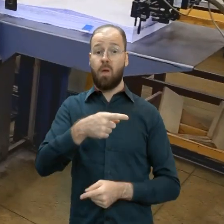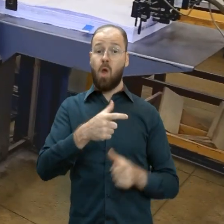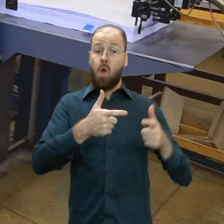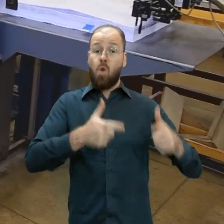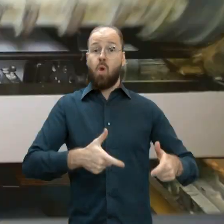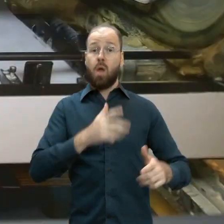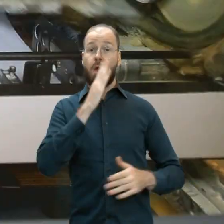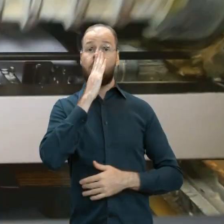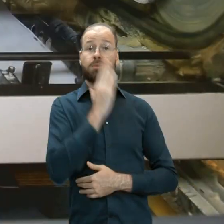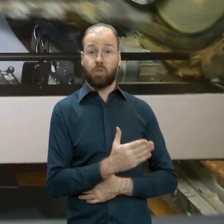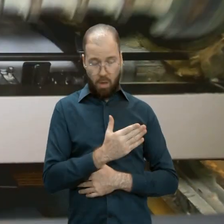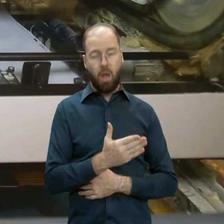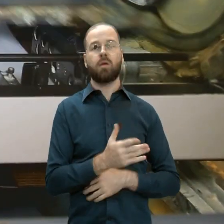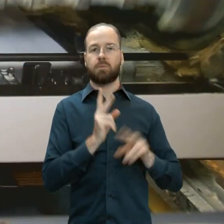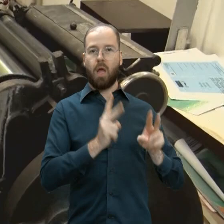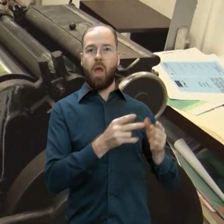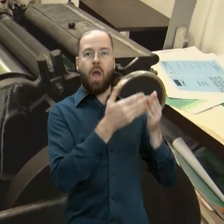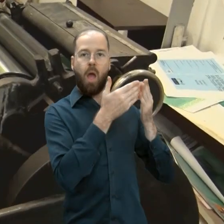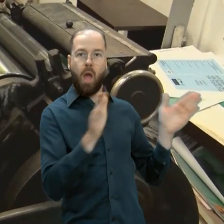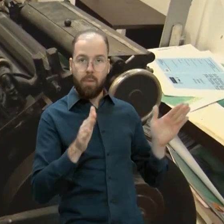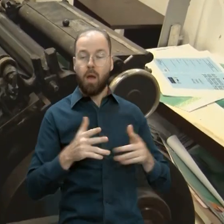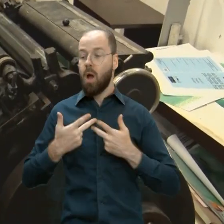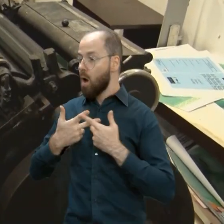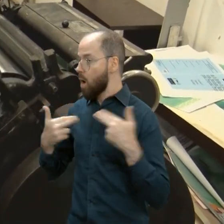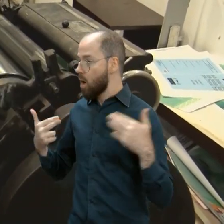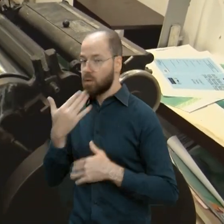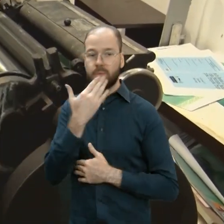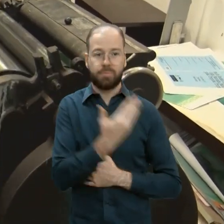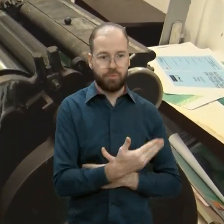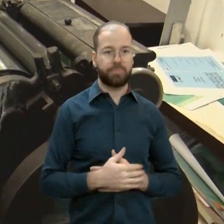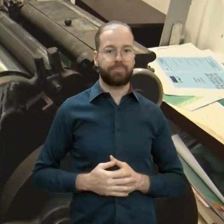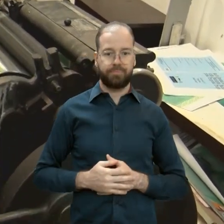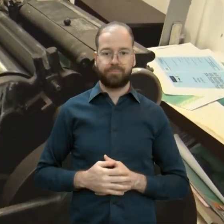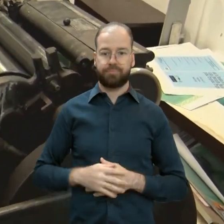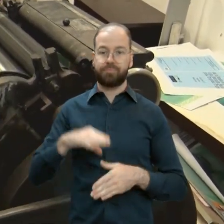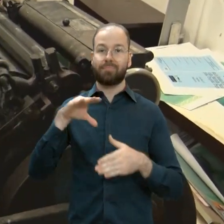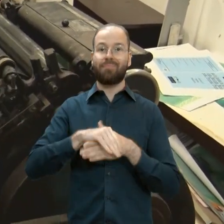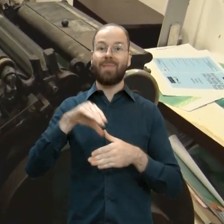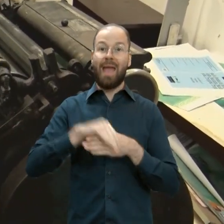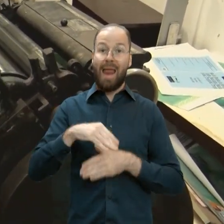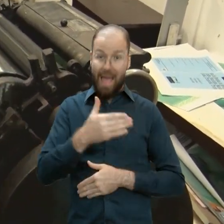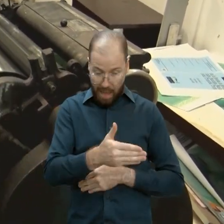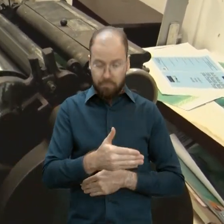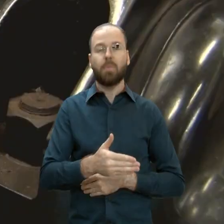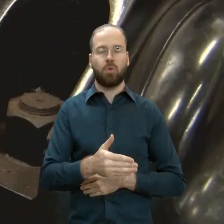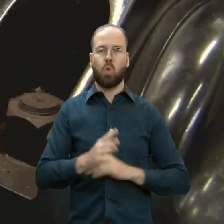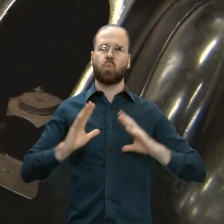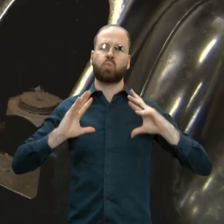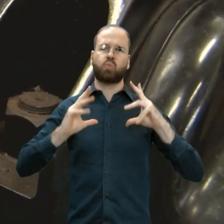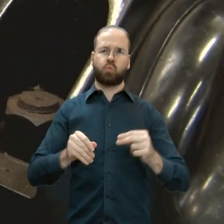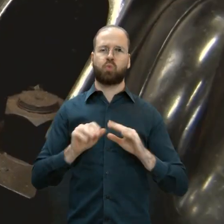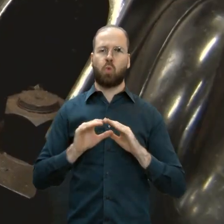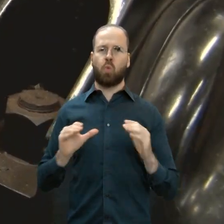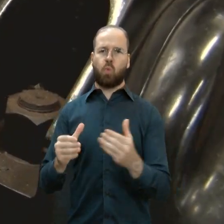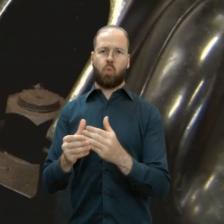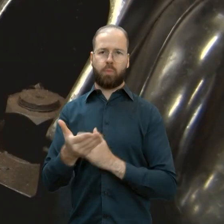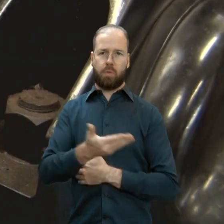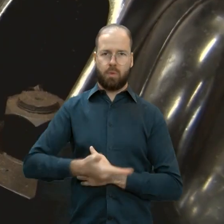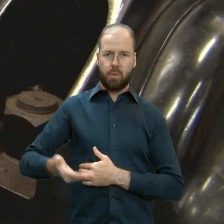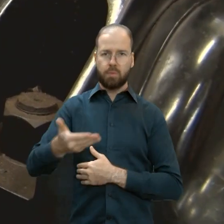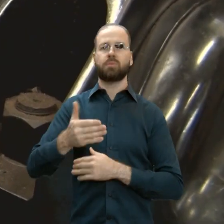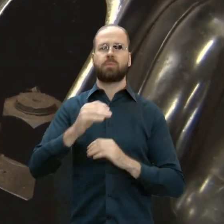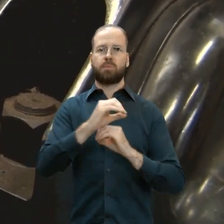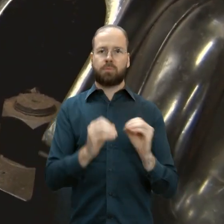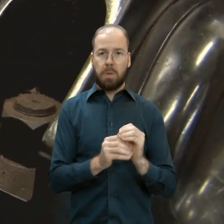direto com o SEGRAF, né? As portas estão sempre abertas. O SEGRAF atende a toda a comunidade universitária, assim como outras